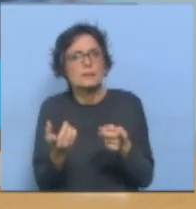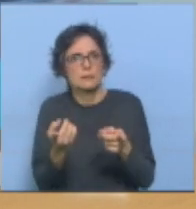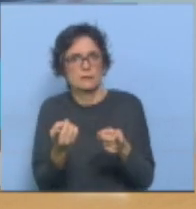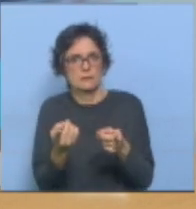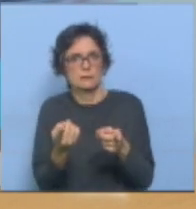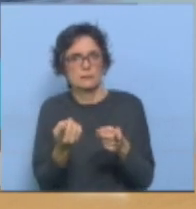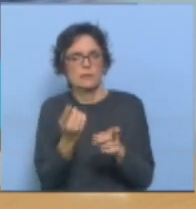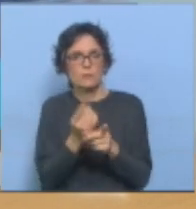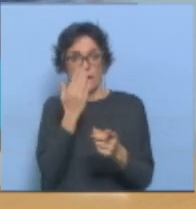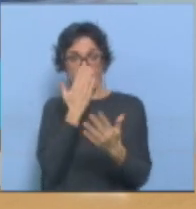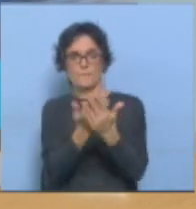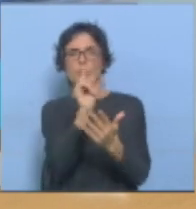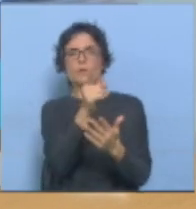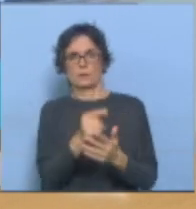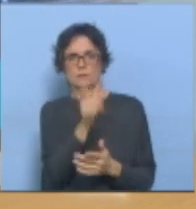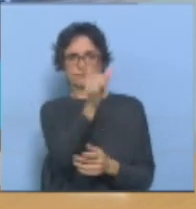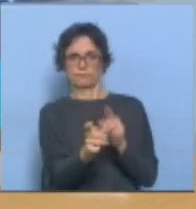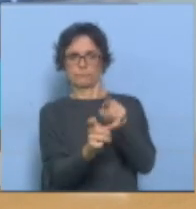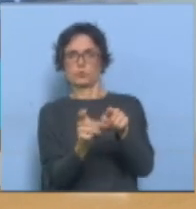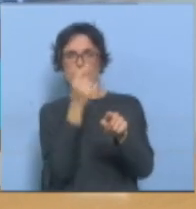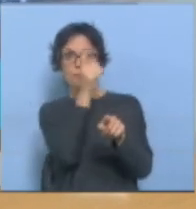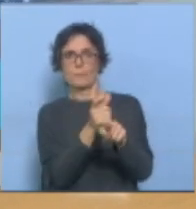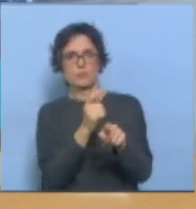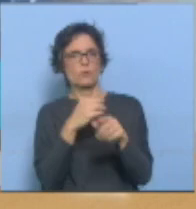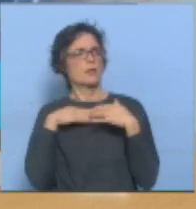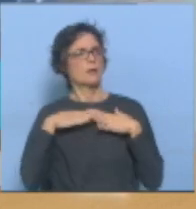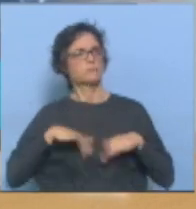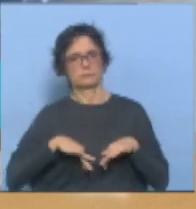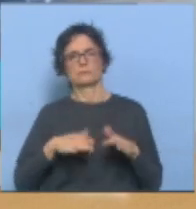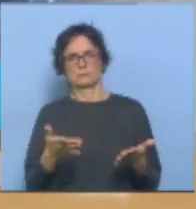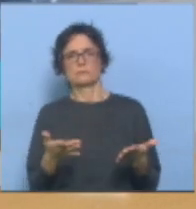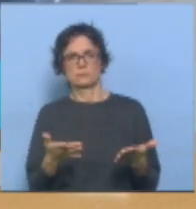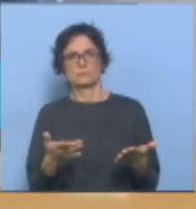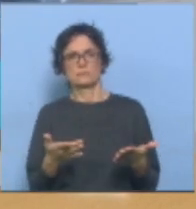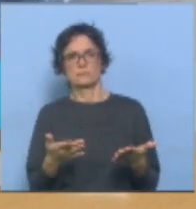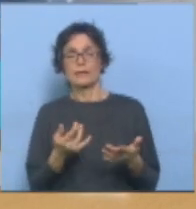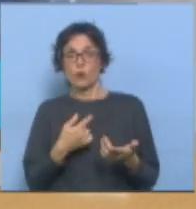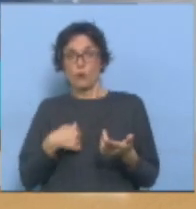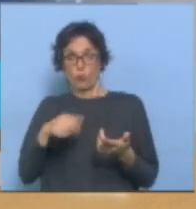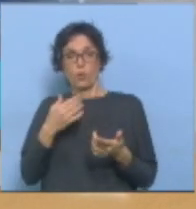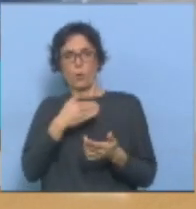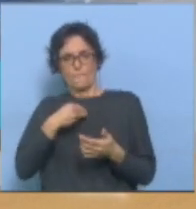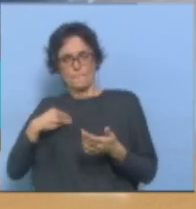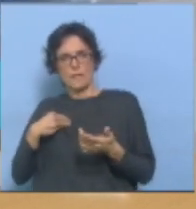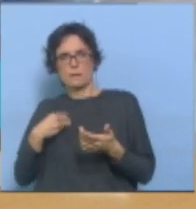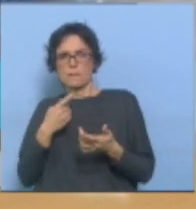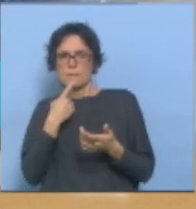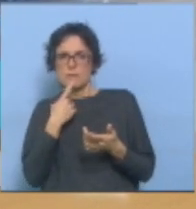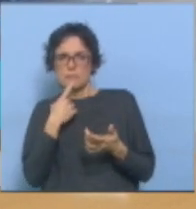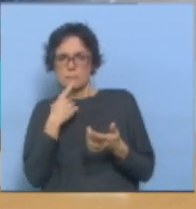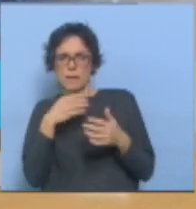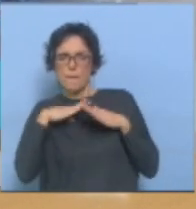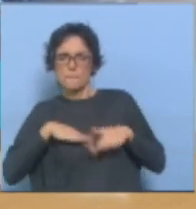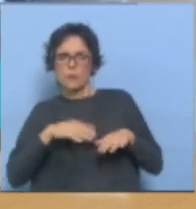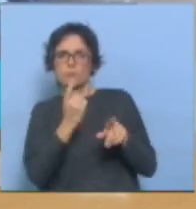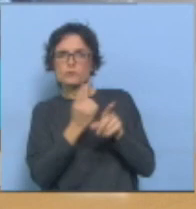que... Ou então não é médicos, ou então não somos seres humanos sequer, não é? Temos que perceber o que é que provoca esse desespero. E a experiência dos cuidados